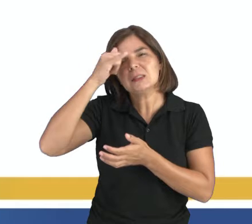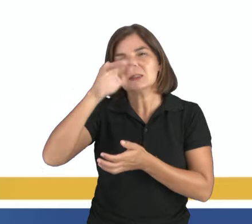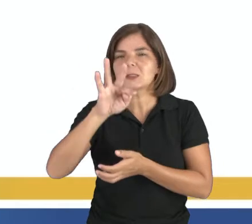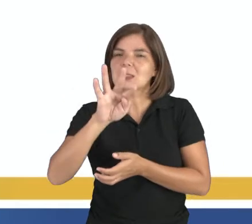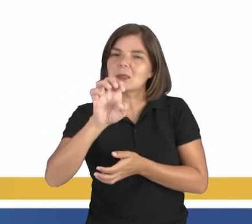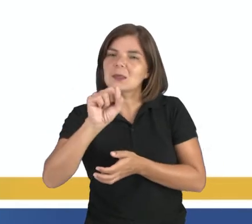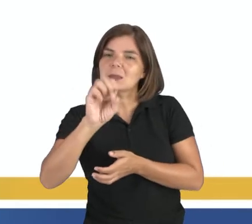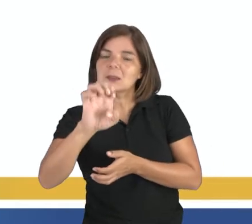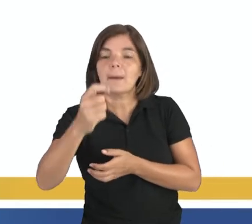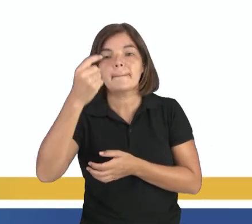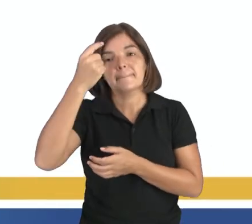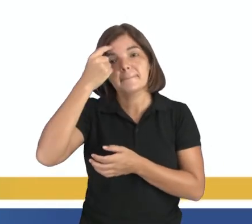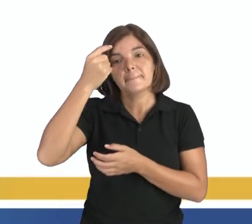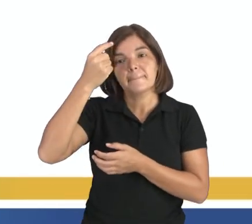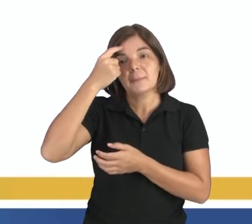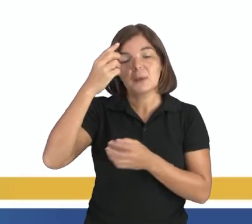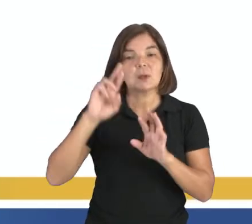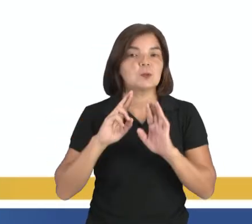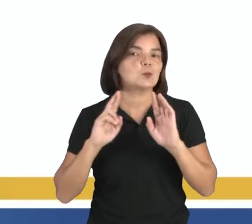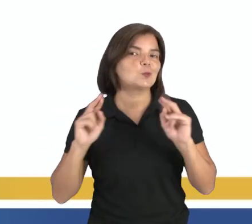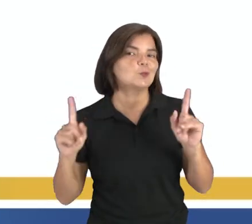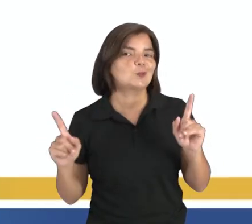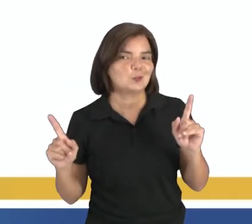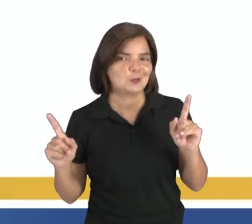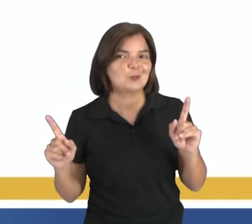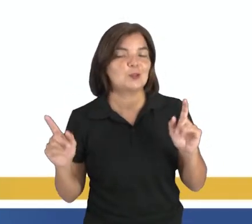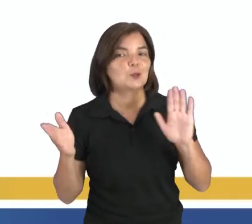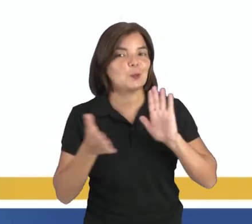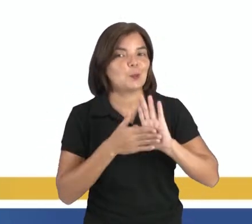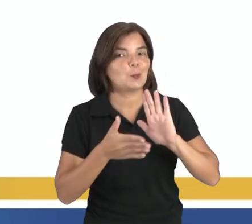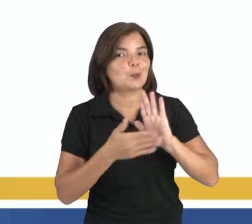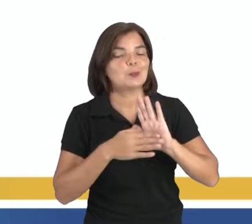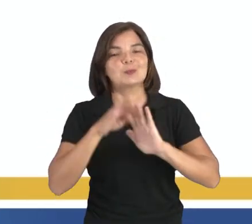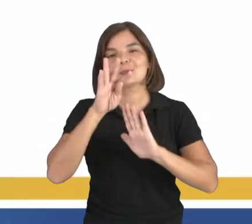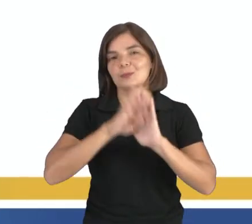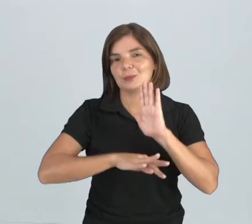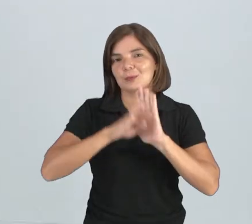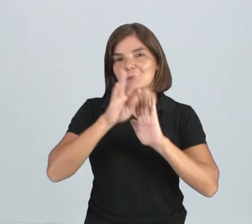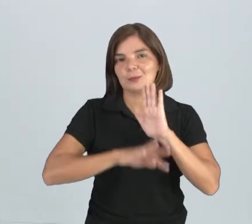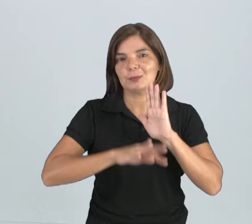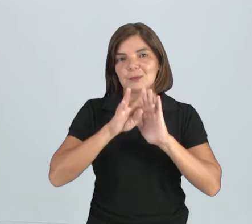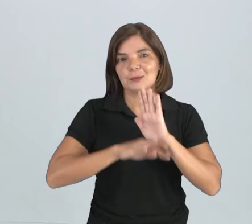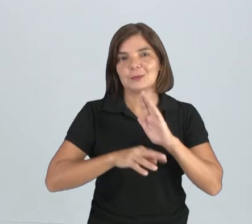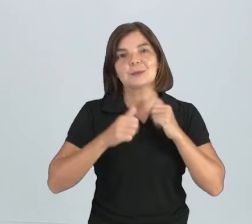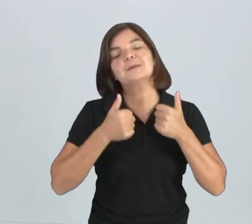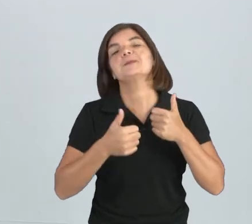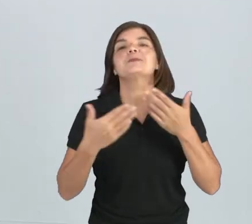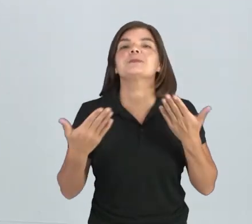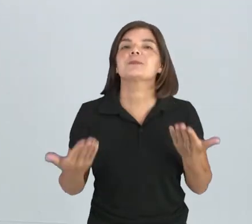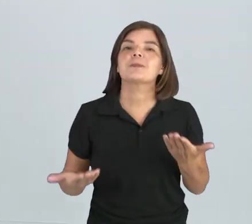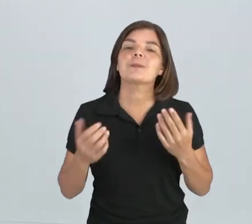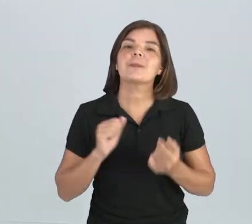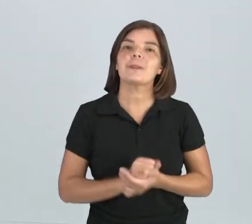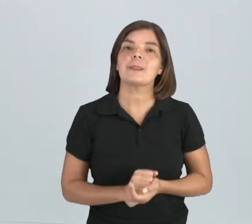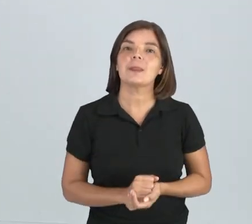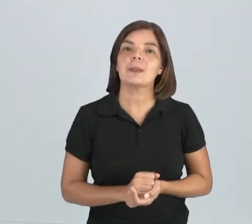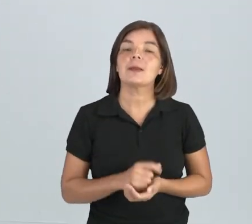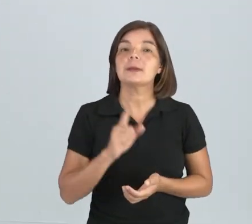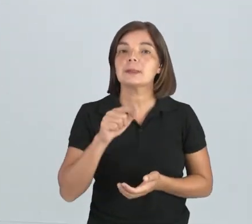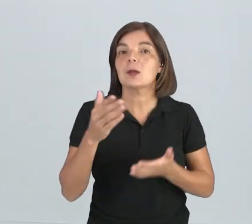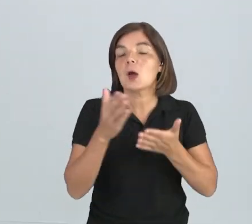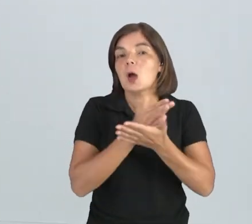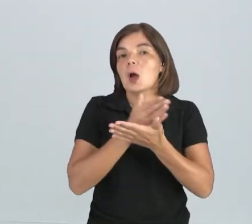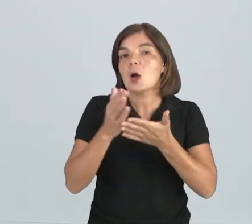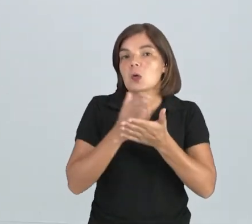seja, pensar o contrário daquilo proposto no texto, tá? Então, esses aí